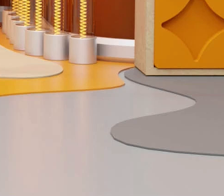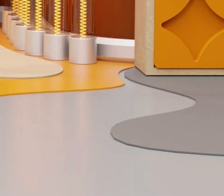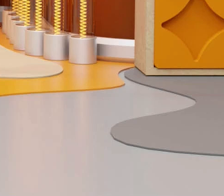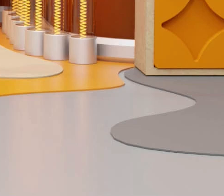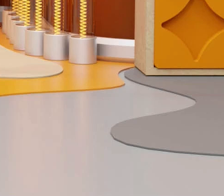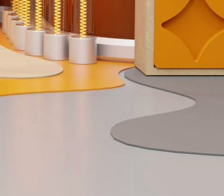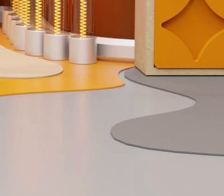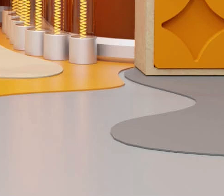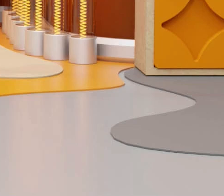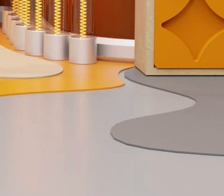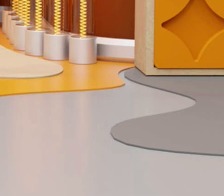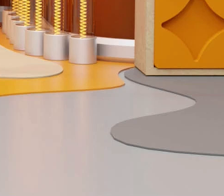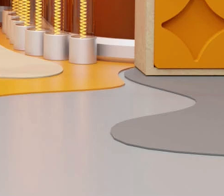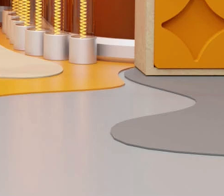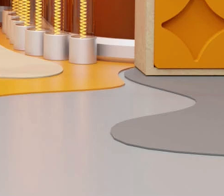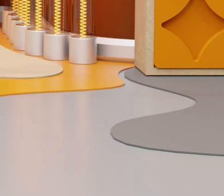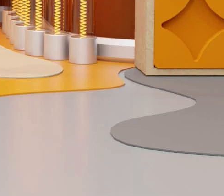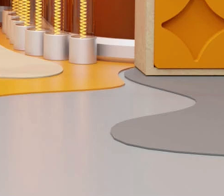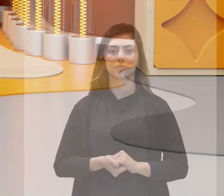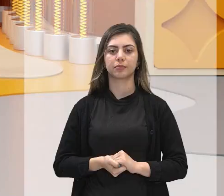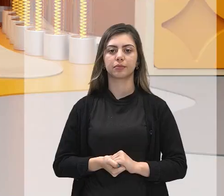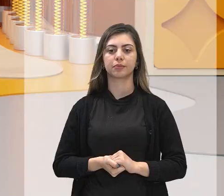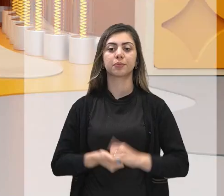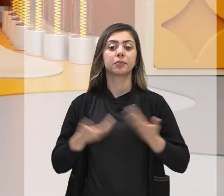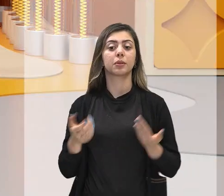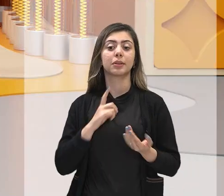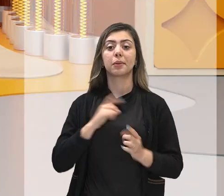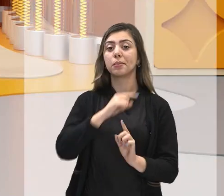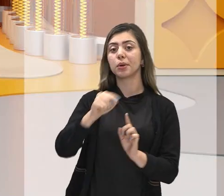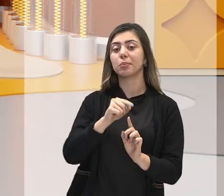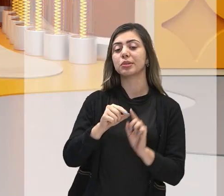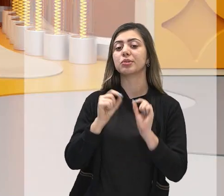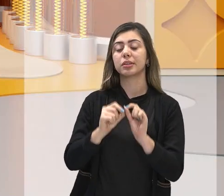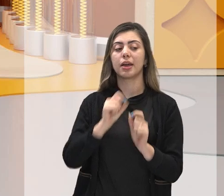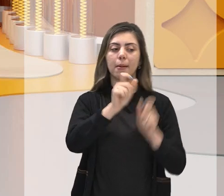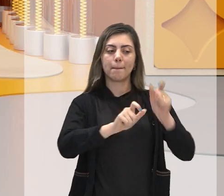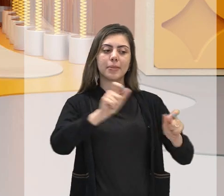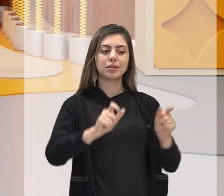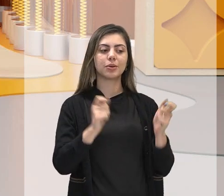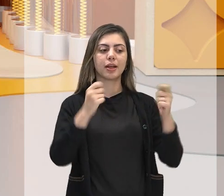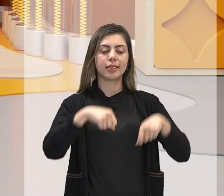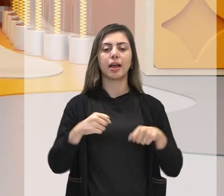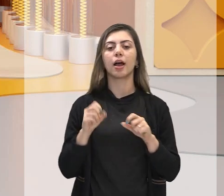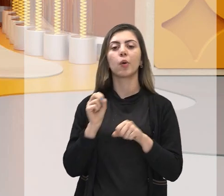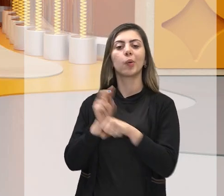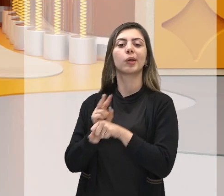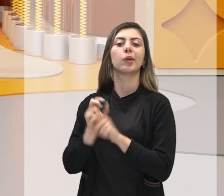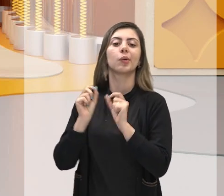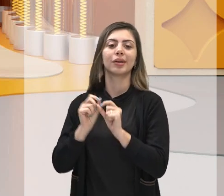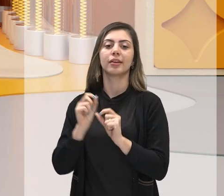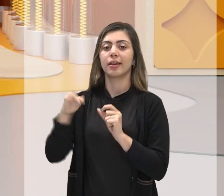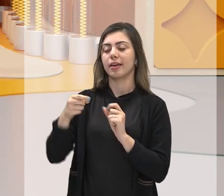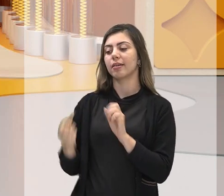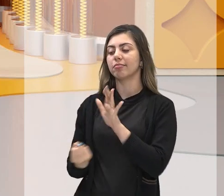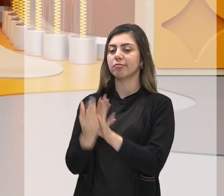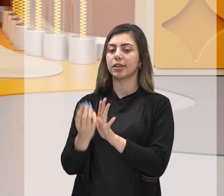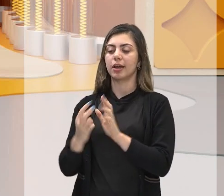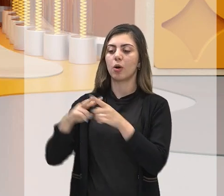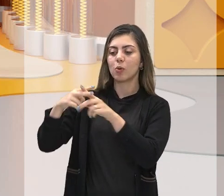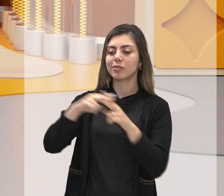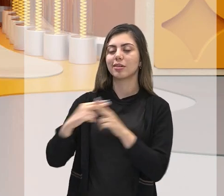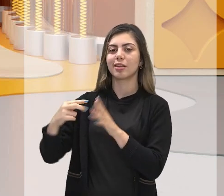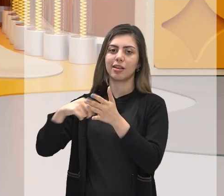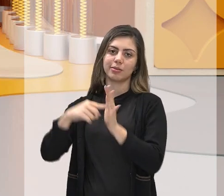trabalho do artesão em prol de se empregar pessoas que sejam especialistas em fazer as máquinas